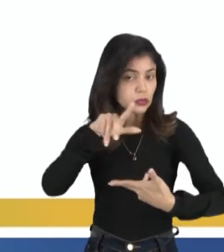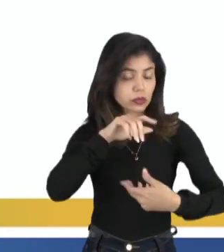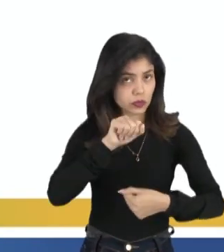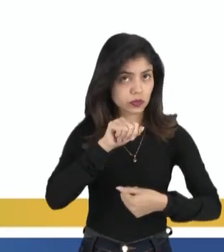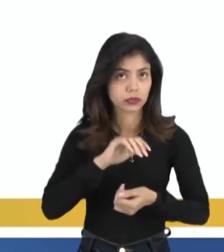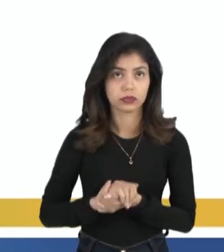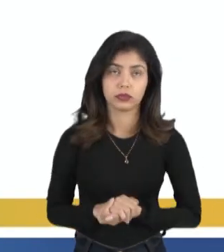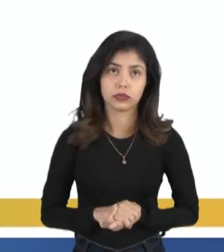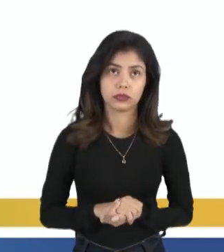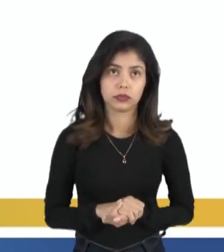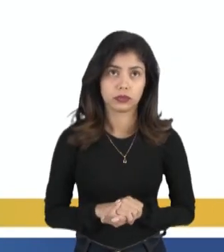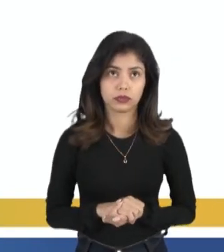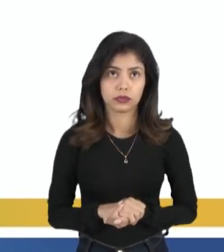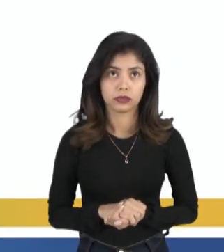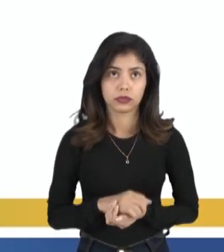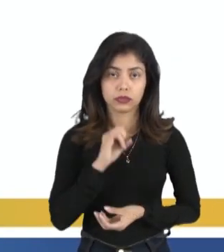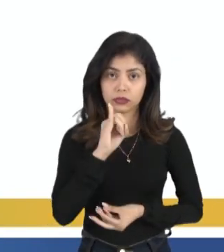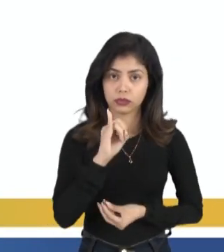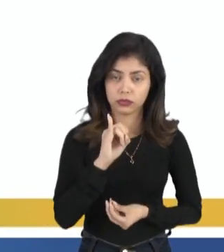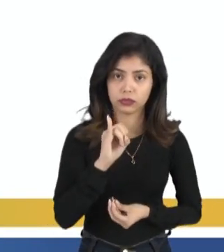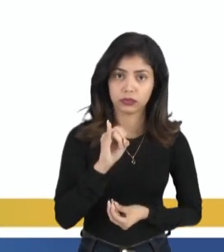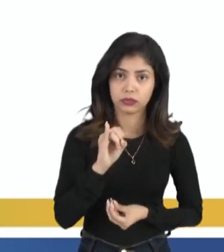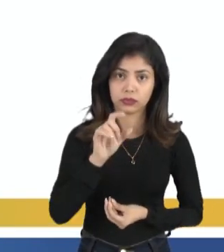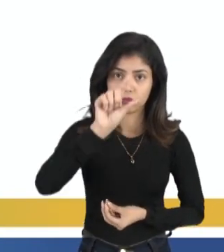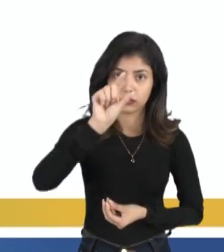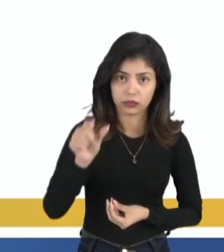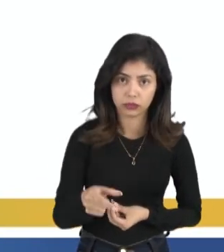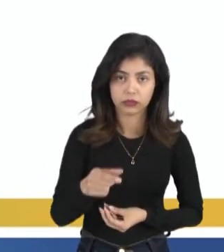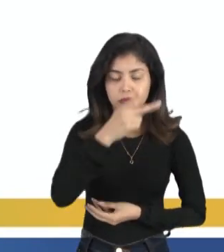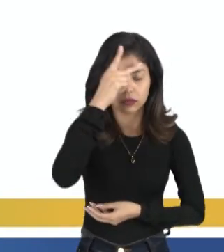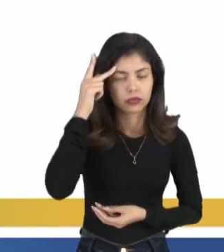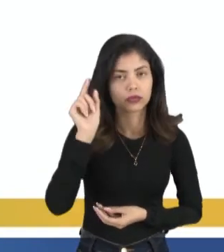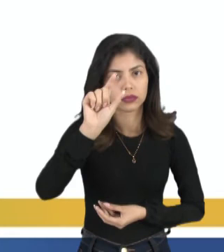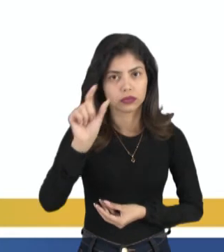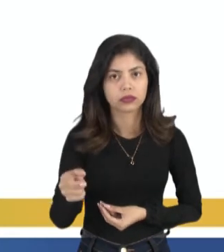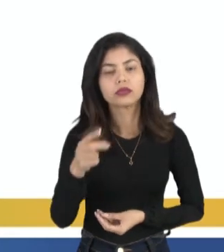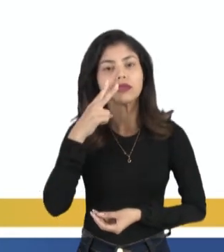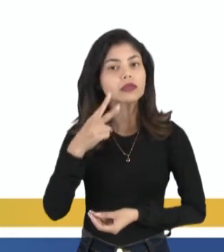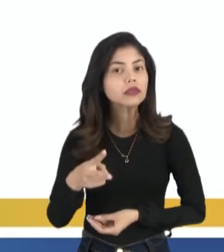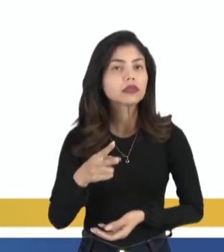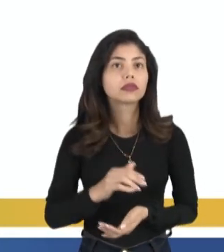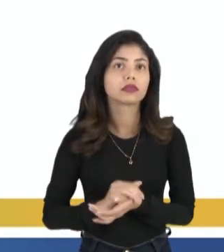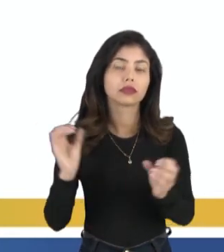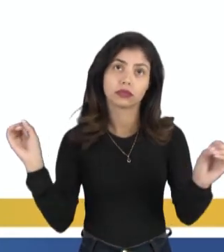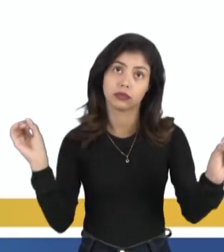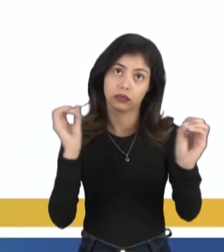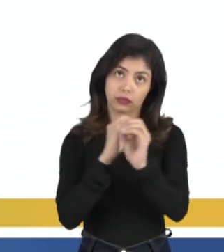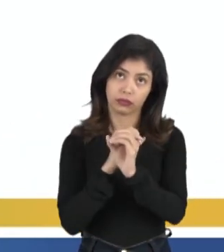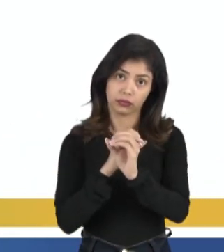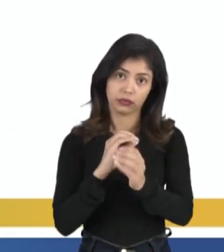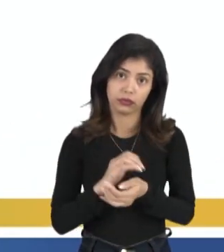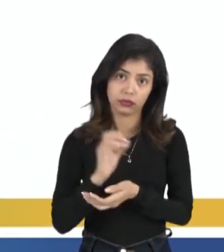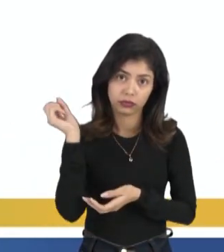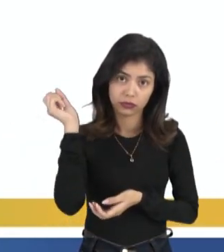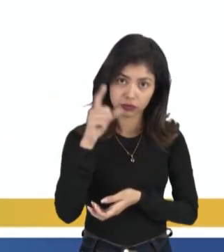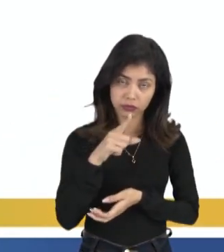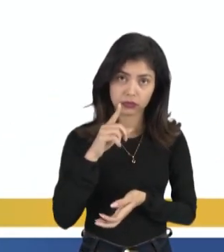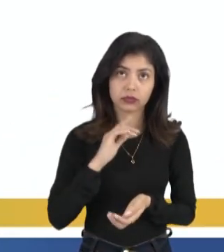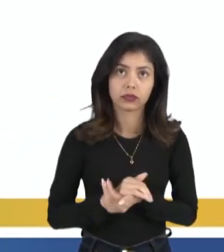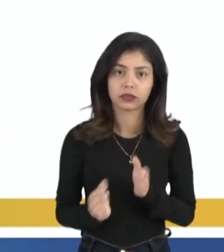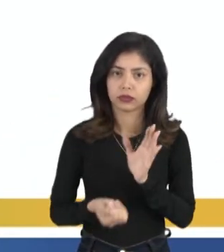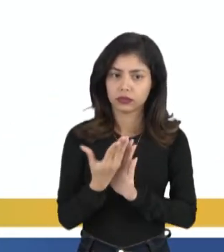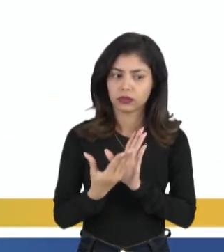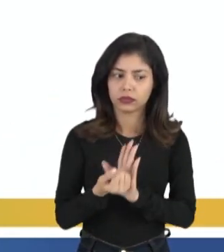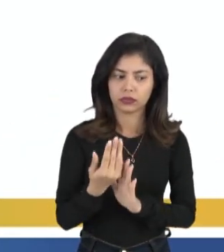pessoal? Ó, se fosse na Lua, a pessoa da Lua estaria vendo um eclipse solar produzido